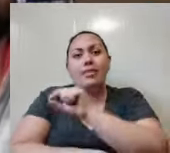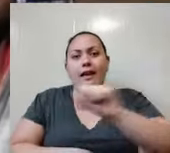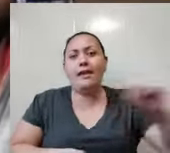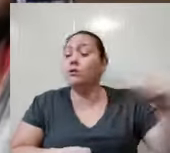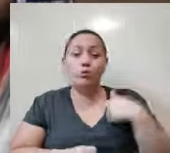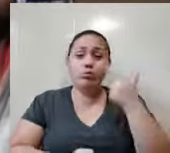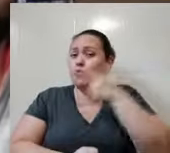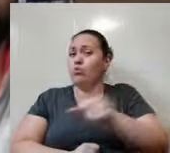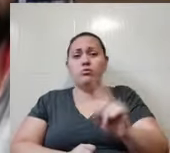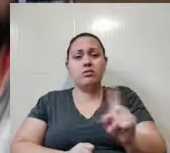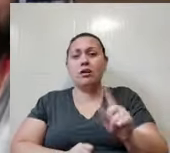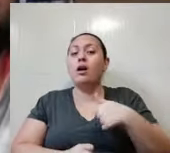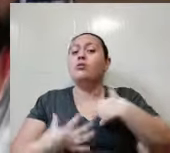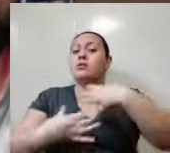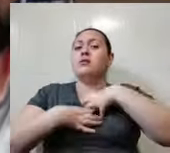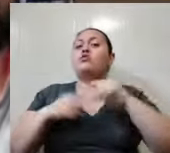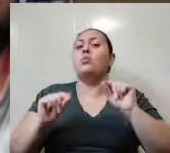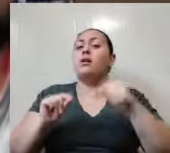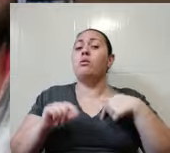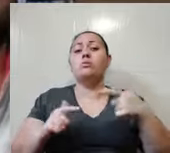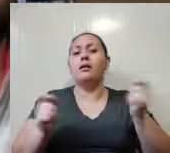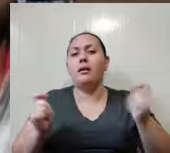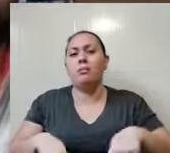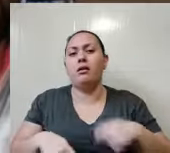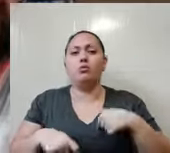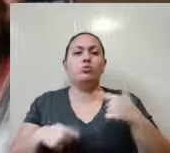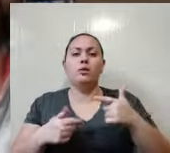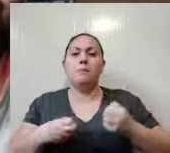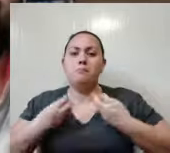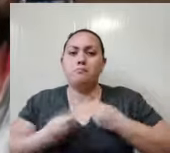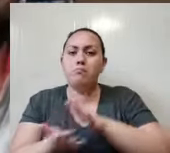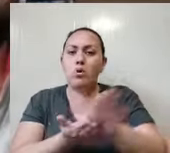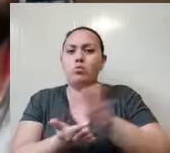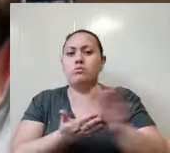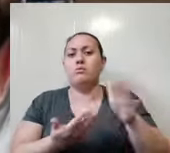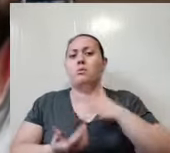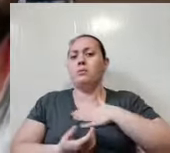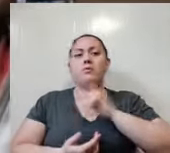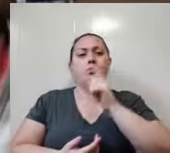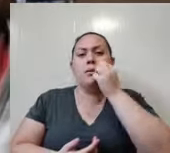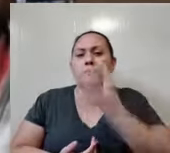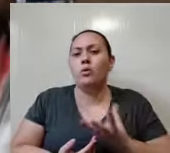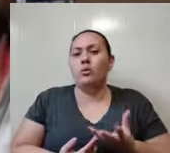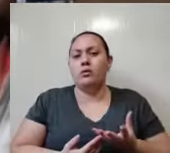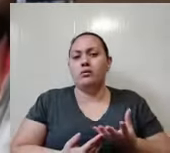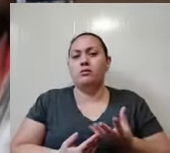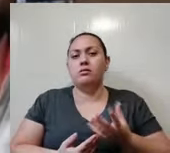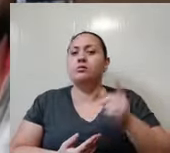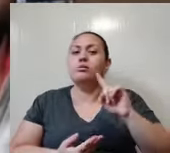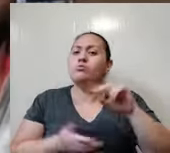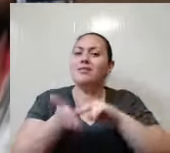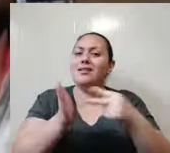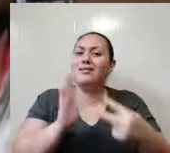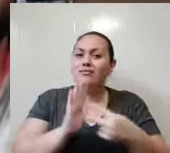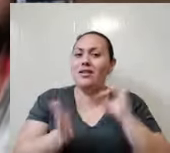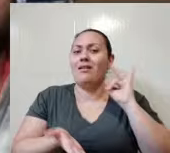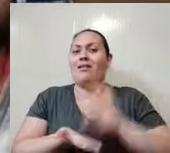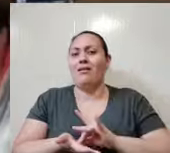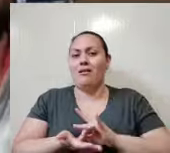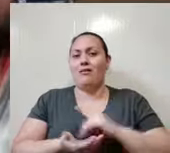nas 12 cadeiras que eu faço e não vou conseguir. E aí vou me sentir incapaz, improdutiva,